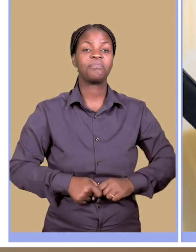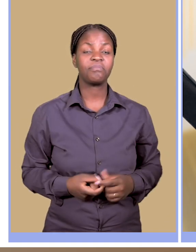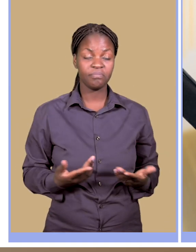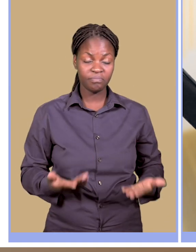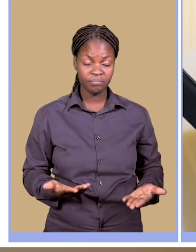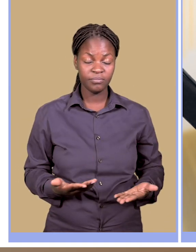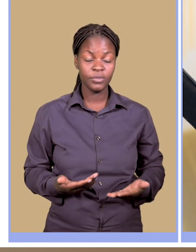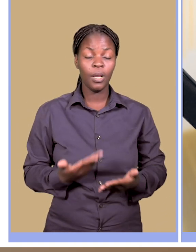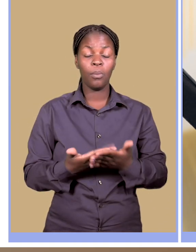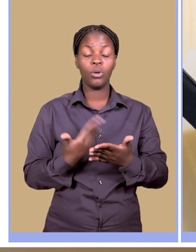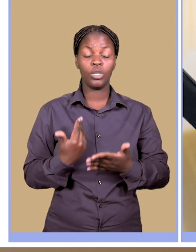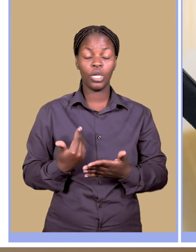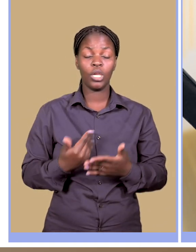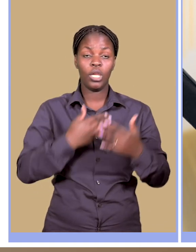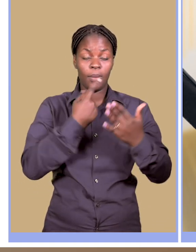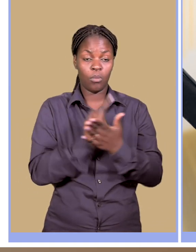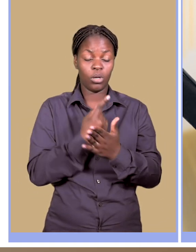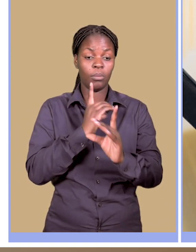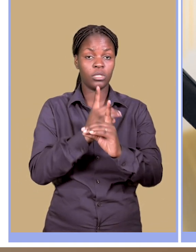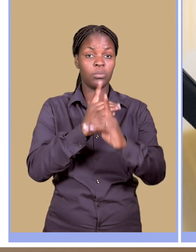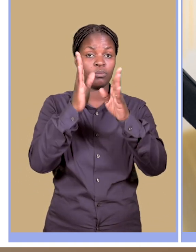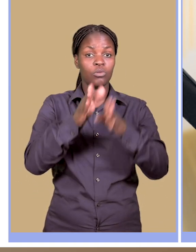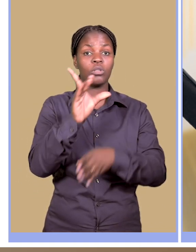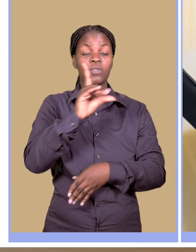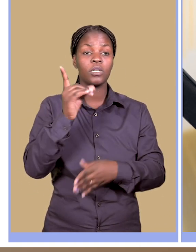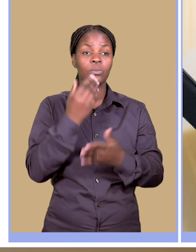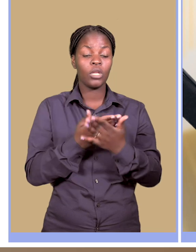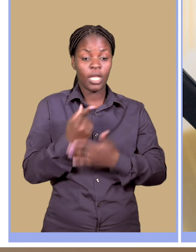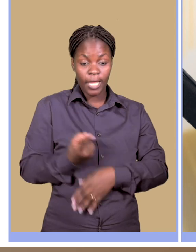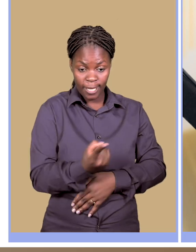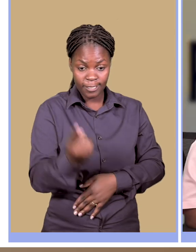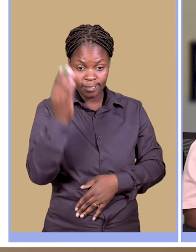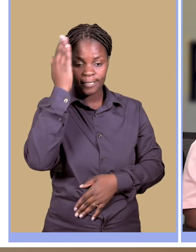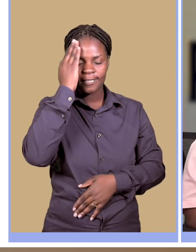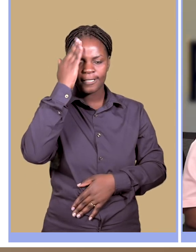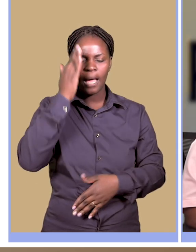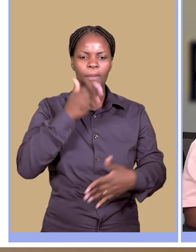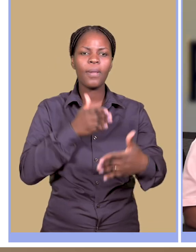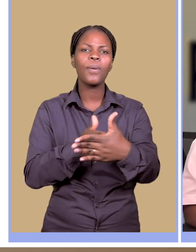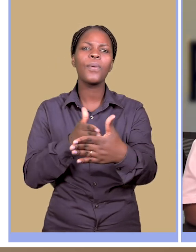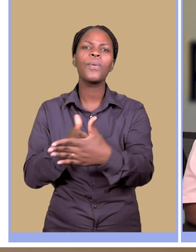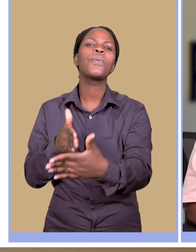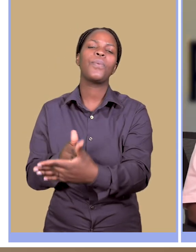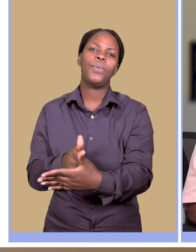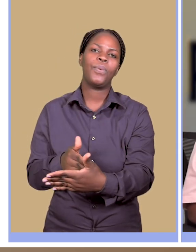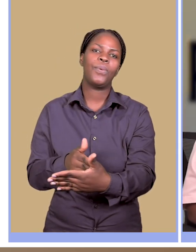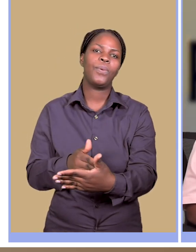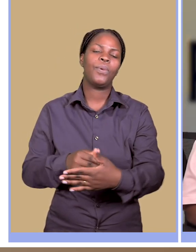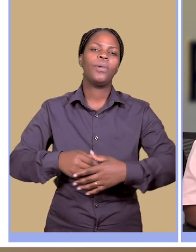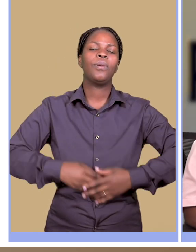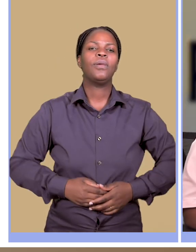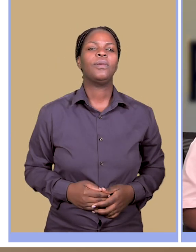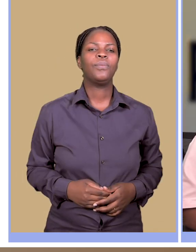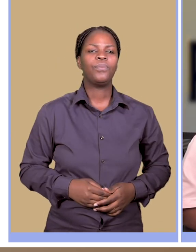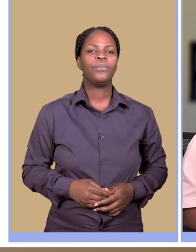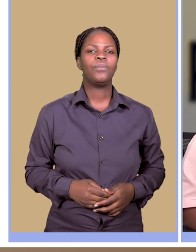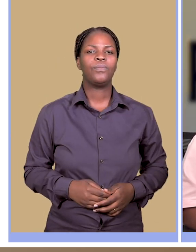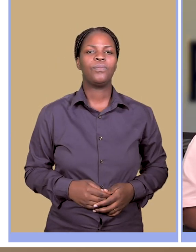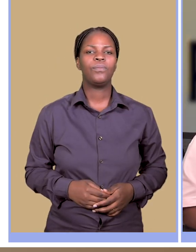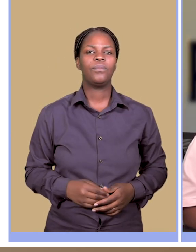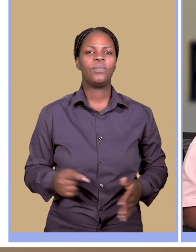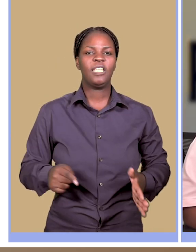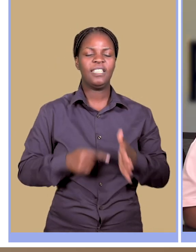mesma planificação, porque são elas que conhecem onde que estão essas pessoas. Olhando, por exemplo, na questão de língua de sinais, ainda há um